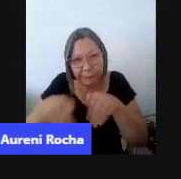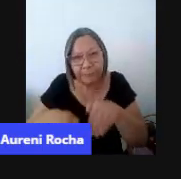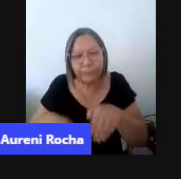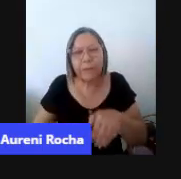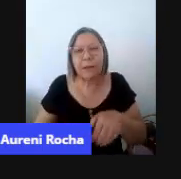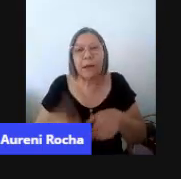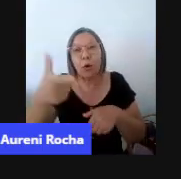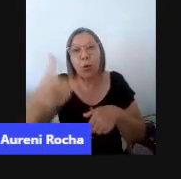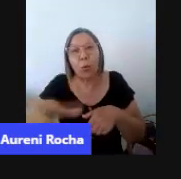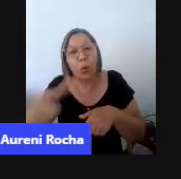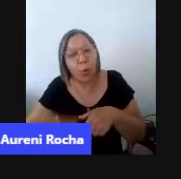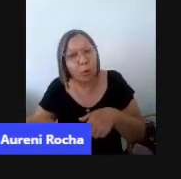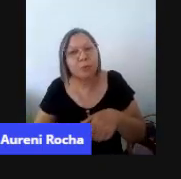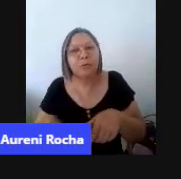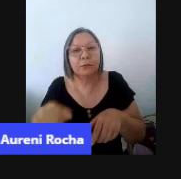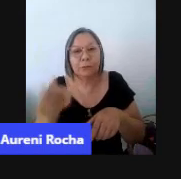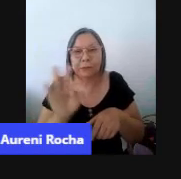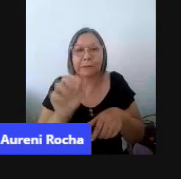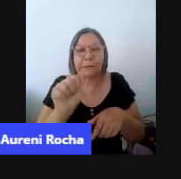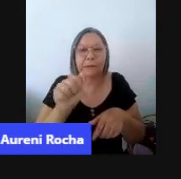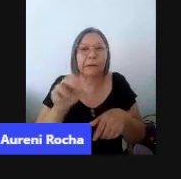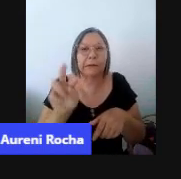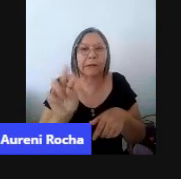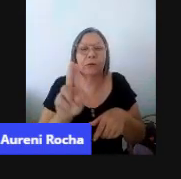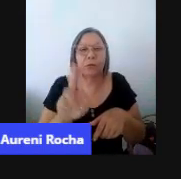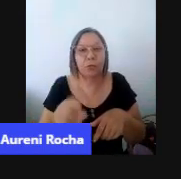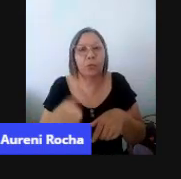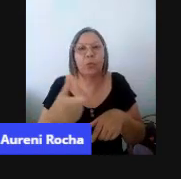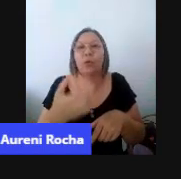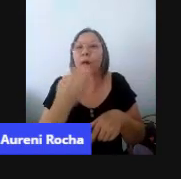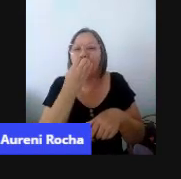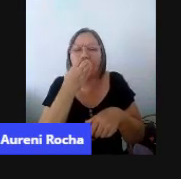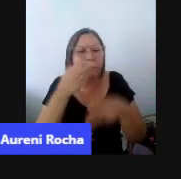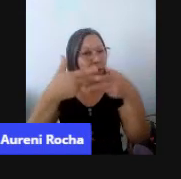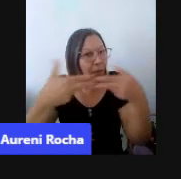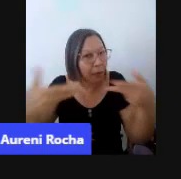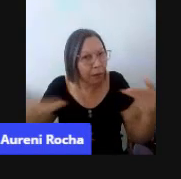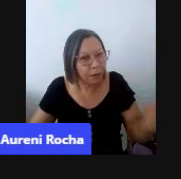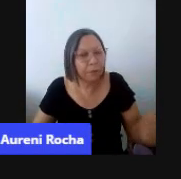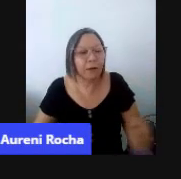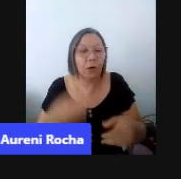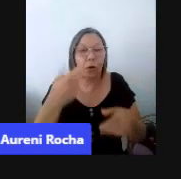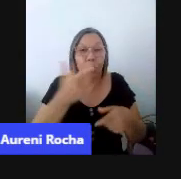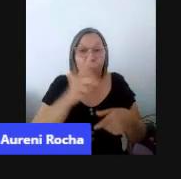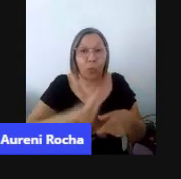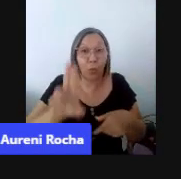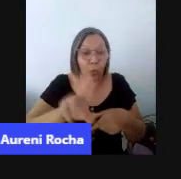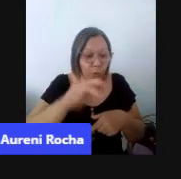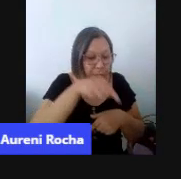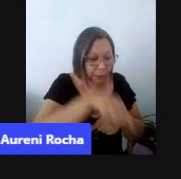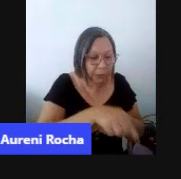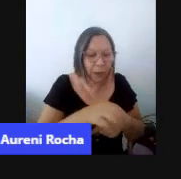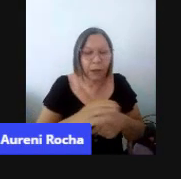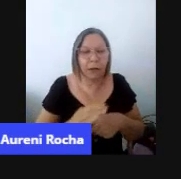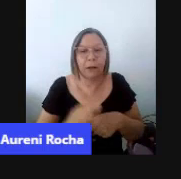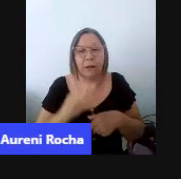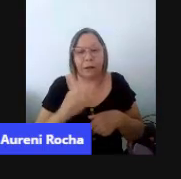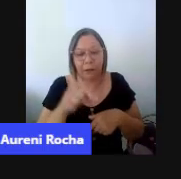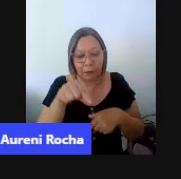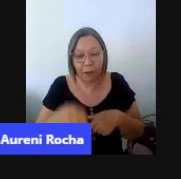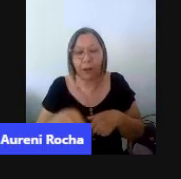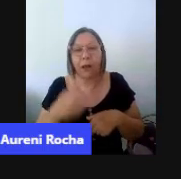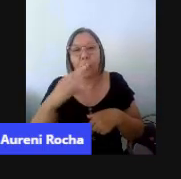Aqui um tamanduá-mirim entrando no buraco de tatu-canastra. Uma cutia entrando no buraco de